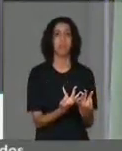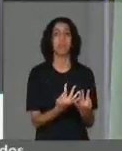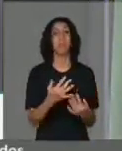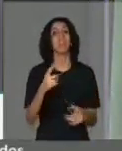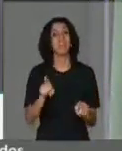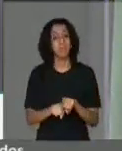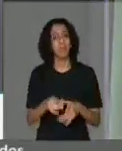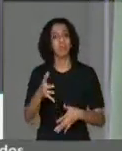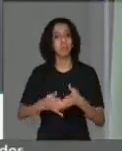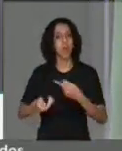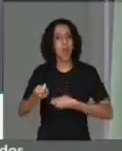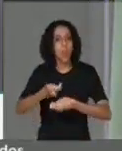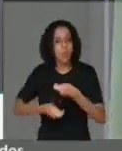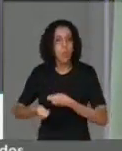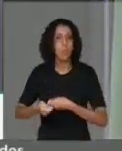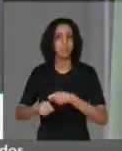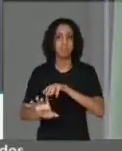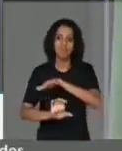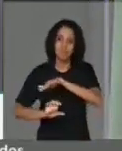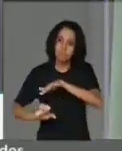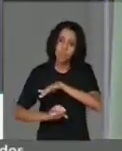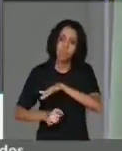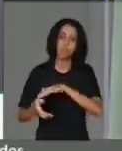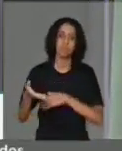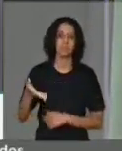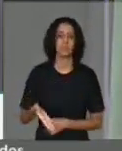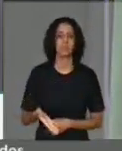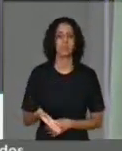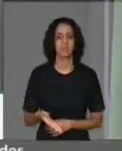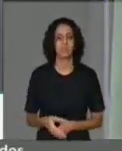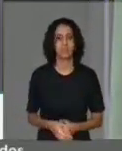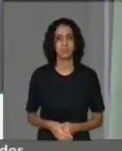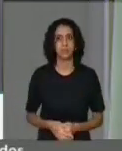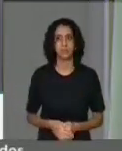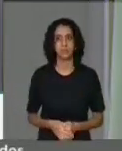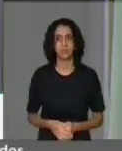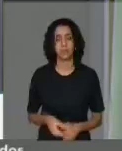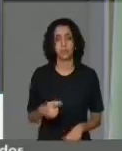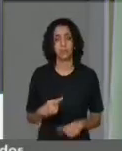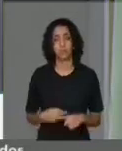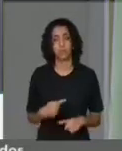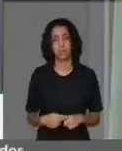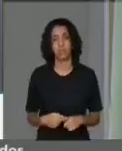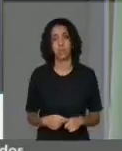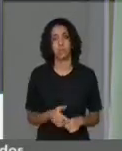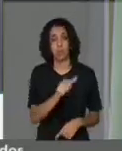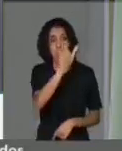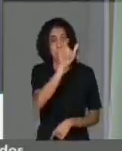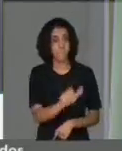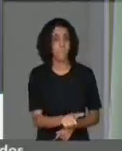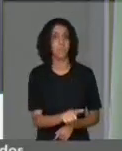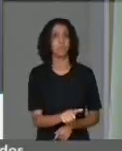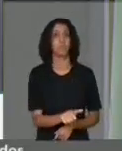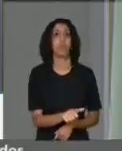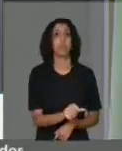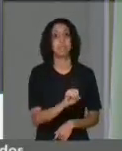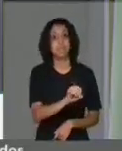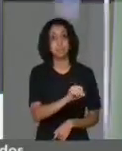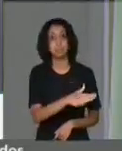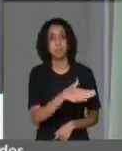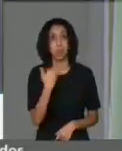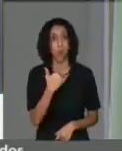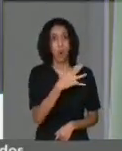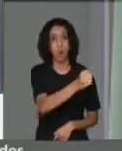economia, ao ambiente da empresa que tem um funcionário, um trabalhador a menos, que impacta na